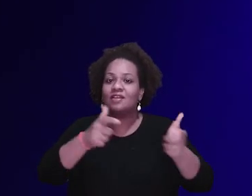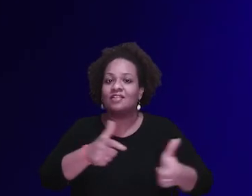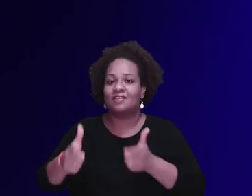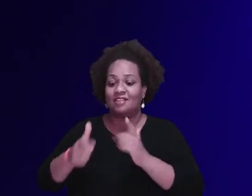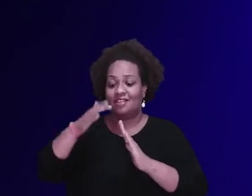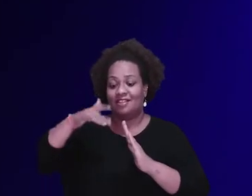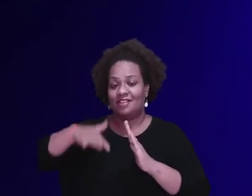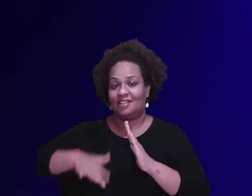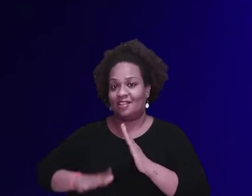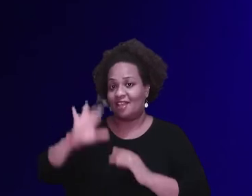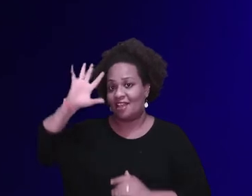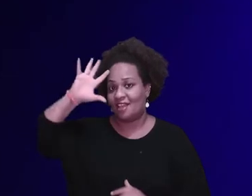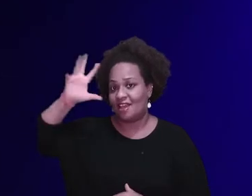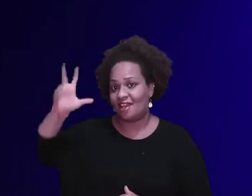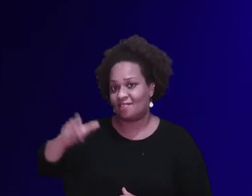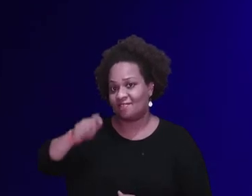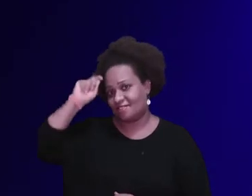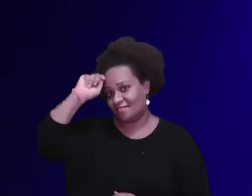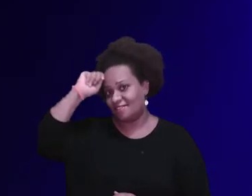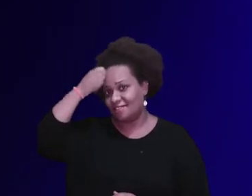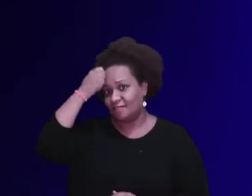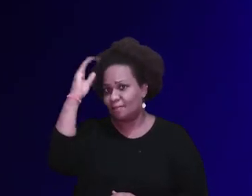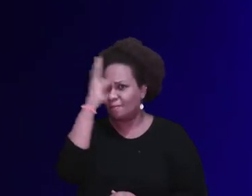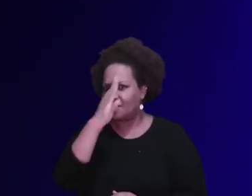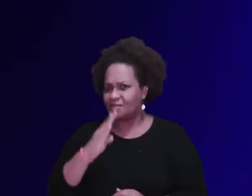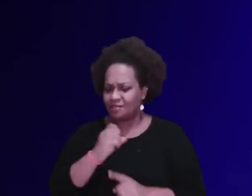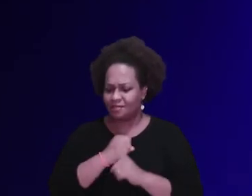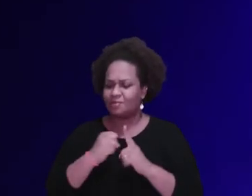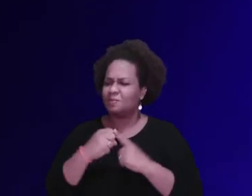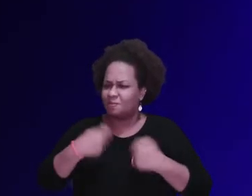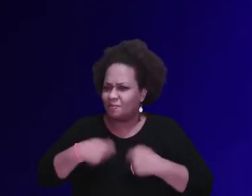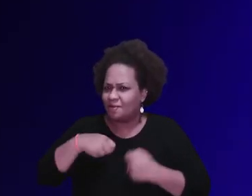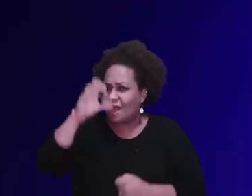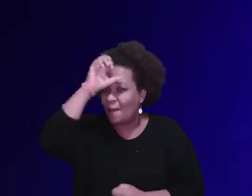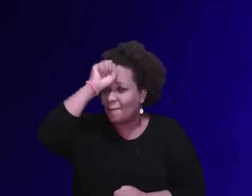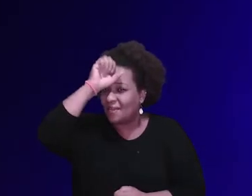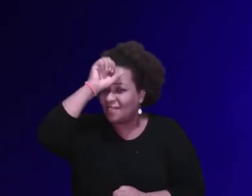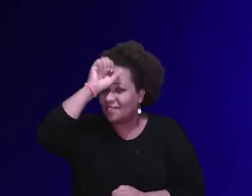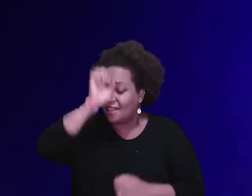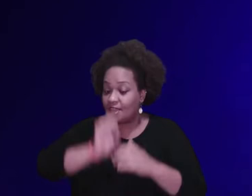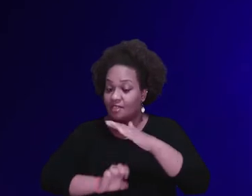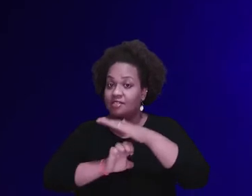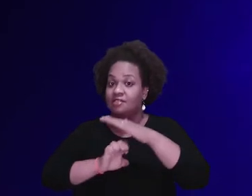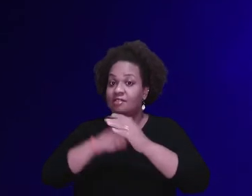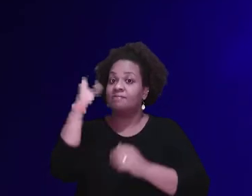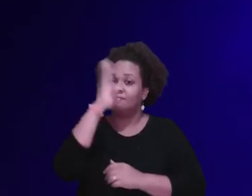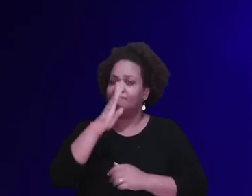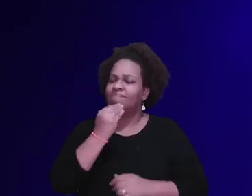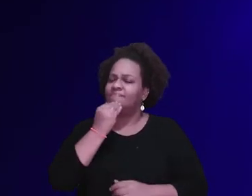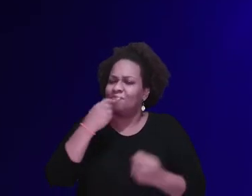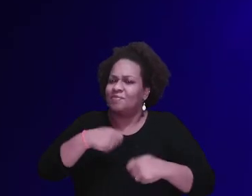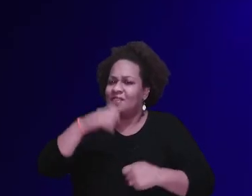e nos terreiros de matriz africana sociedade brasileira tem que aprender muito com os terreiros estado